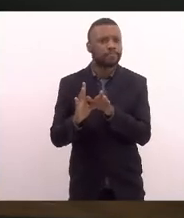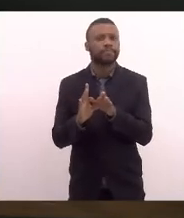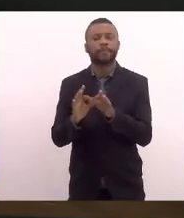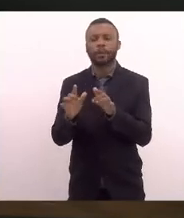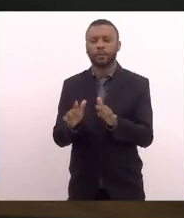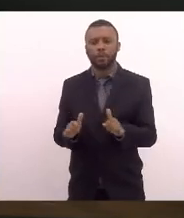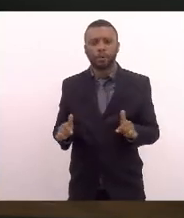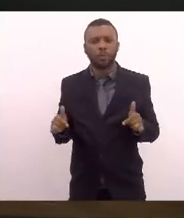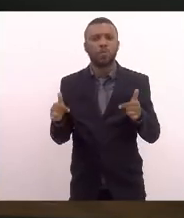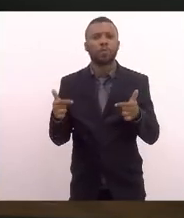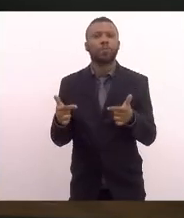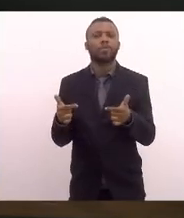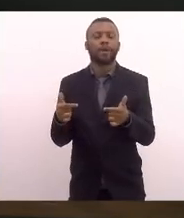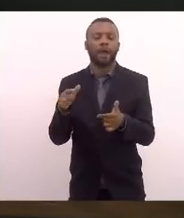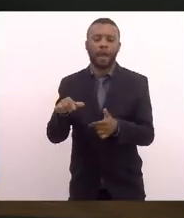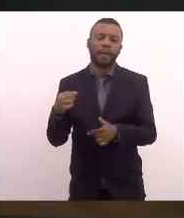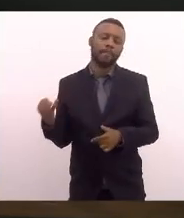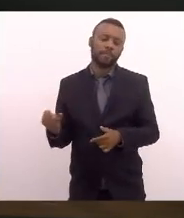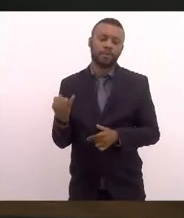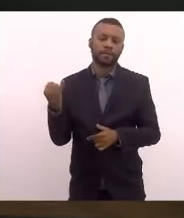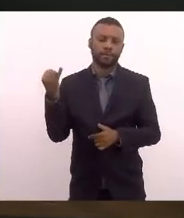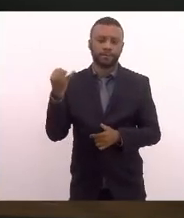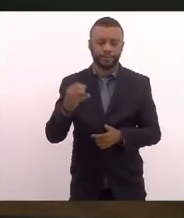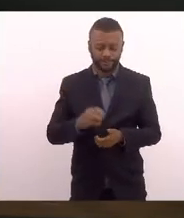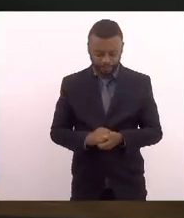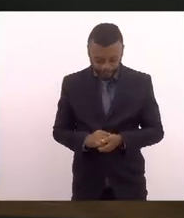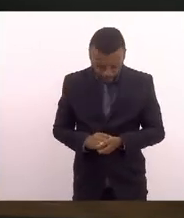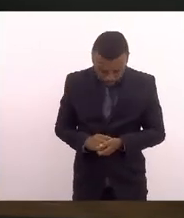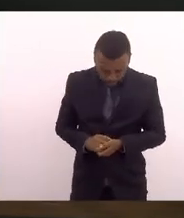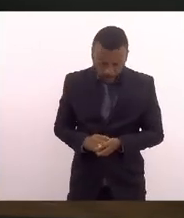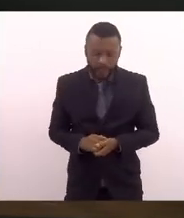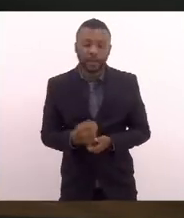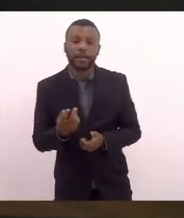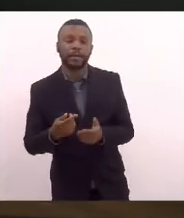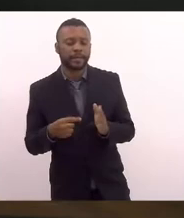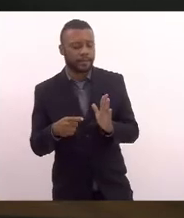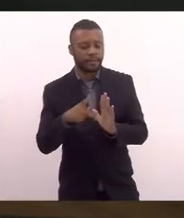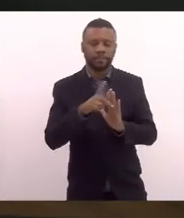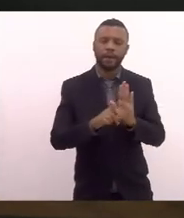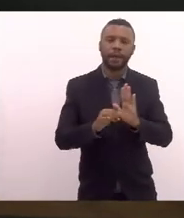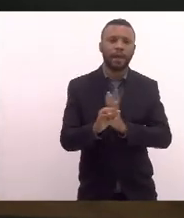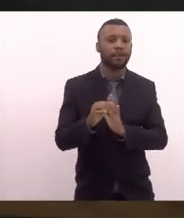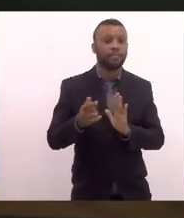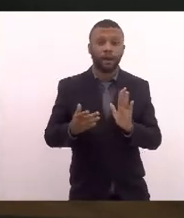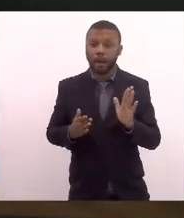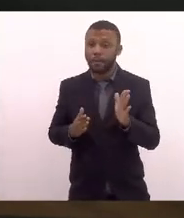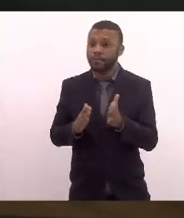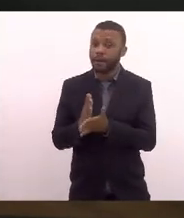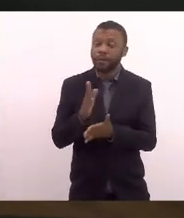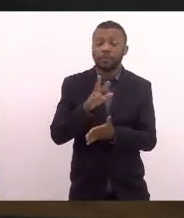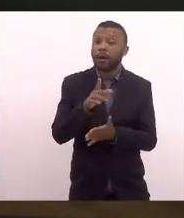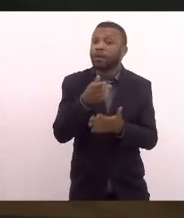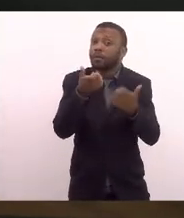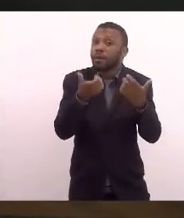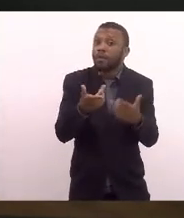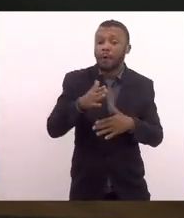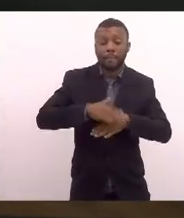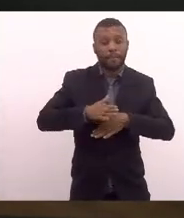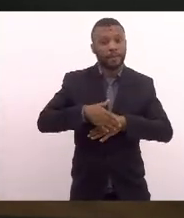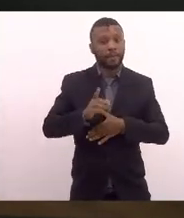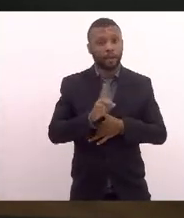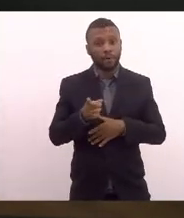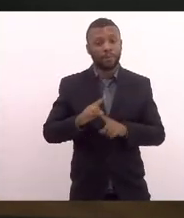faz diferença. E esse PL só foi aprovado, isso não é dito por mim, é dito